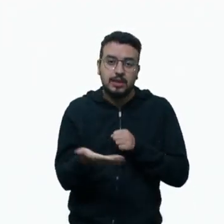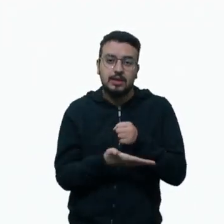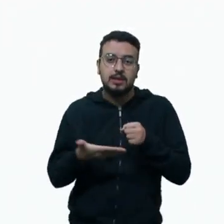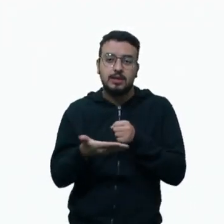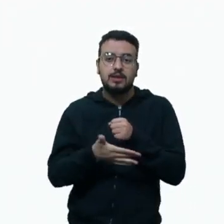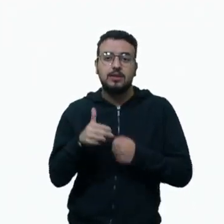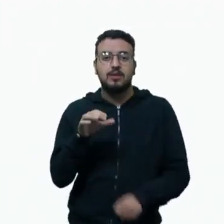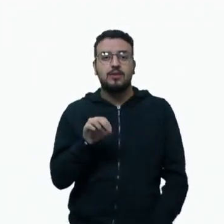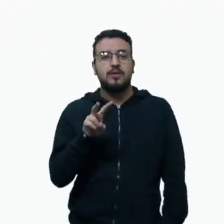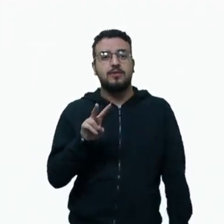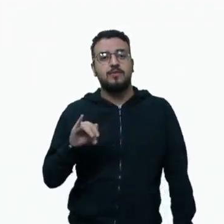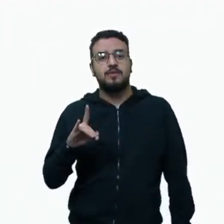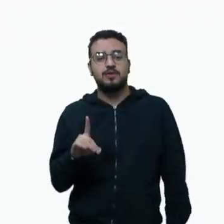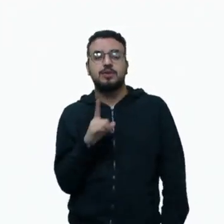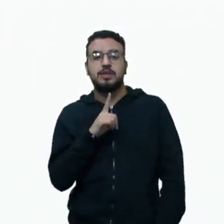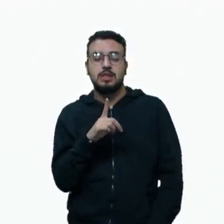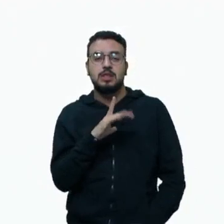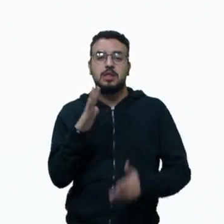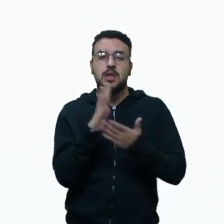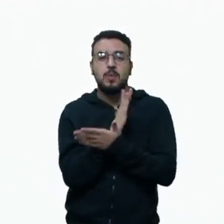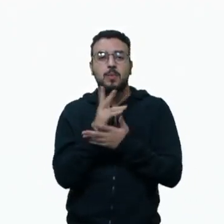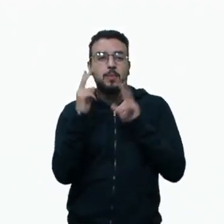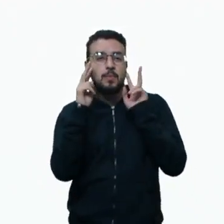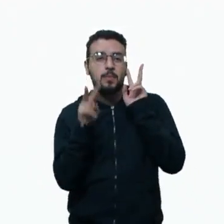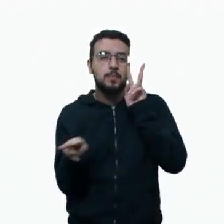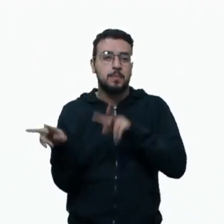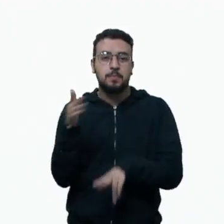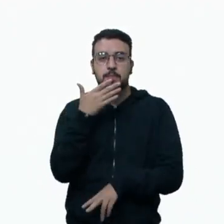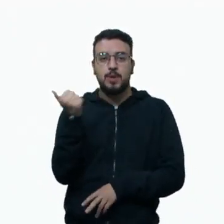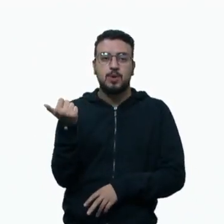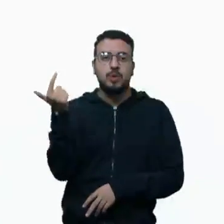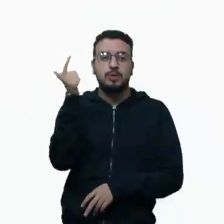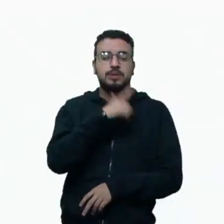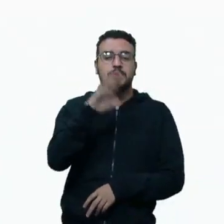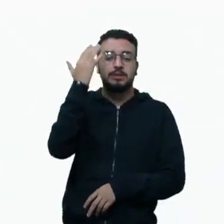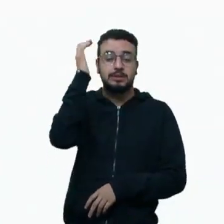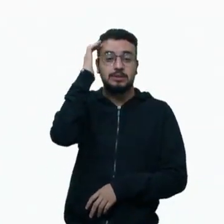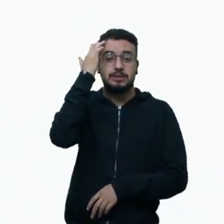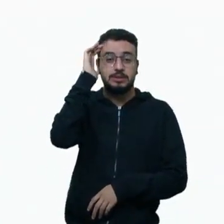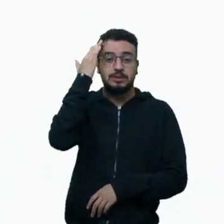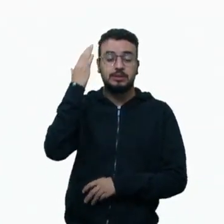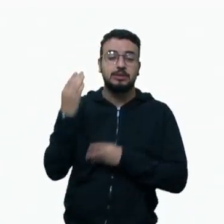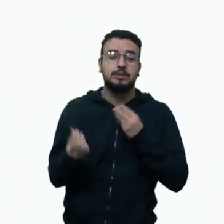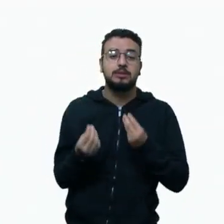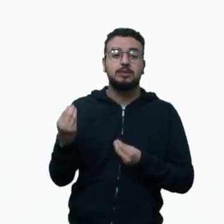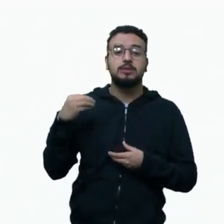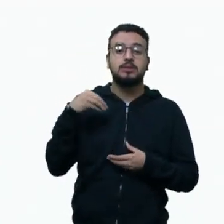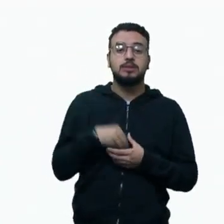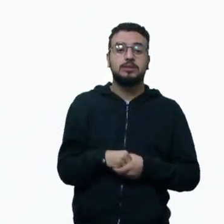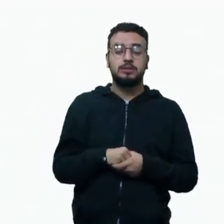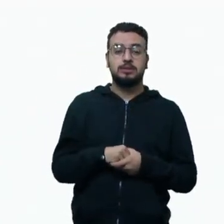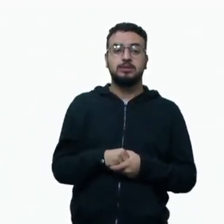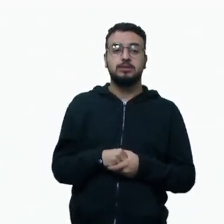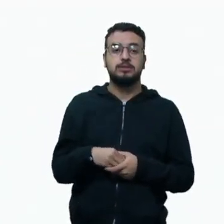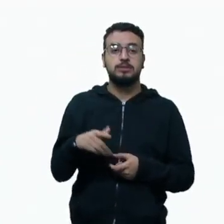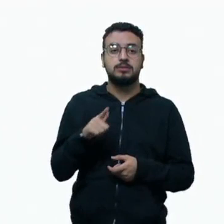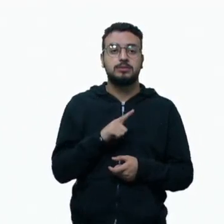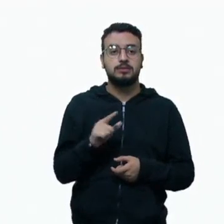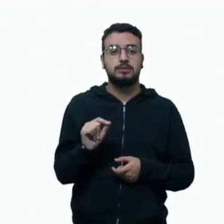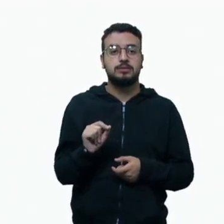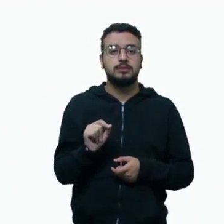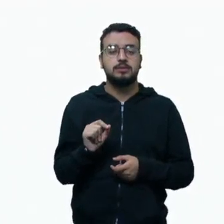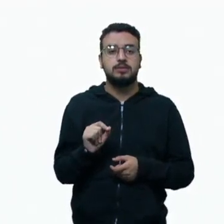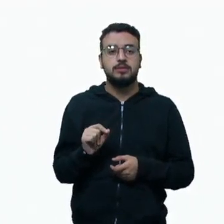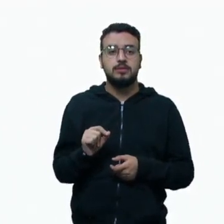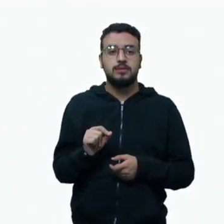alguns cortes transversais onde você pode compreender melhor como dentro da vértebra aí eu tenho